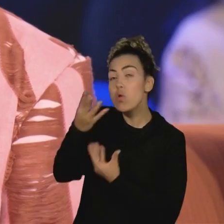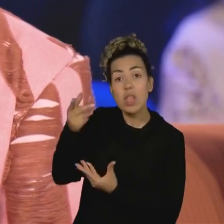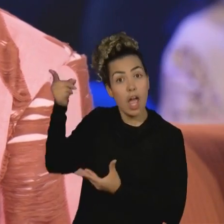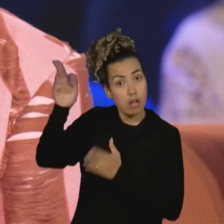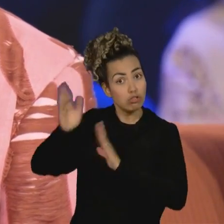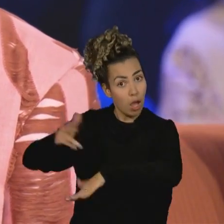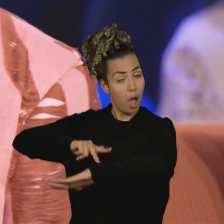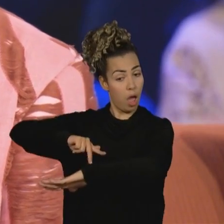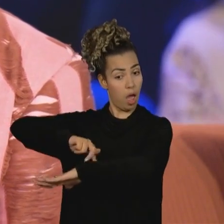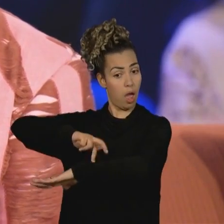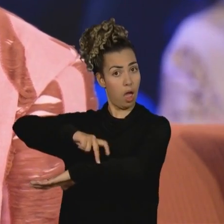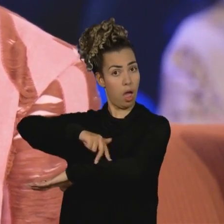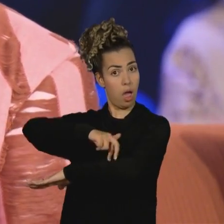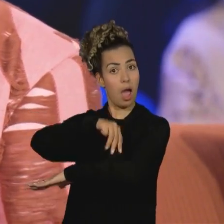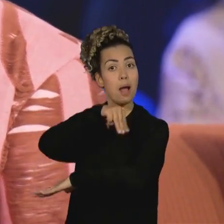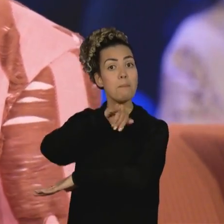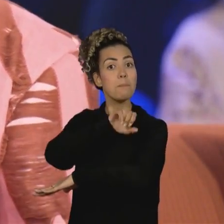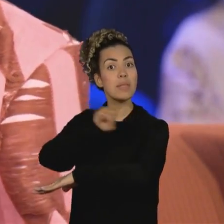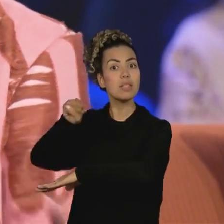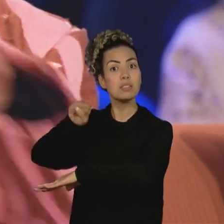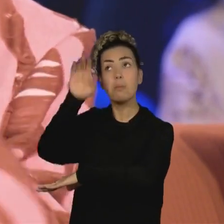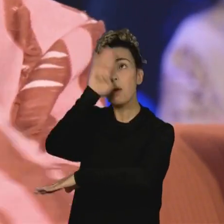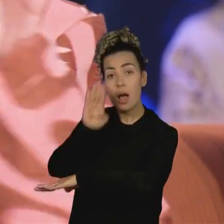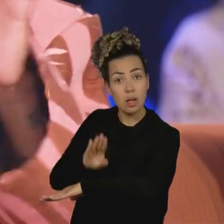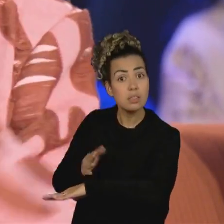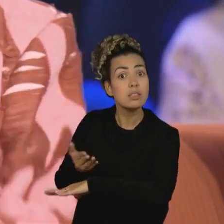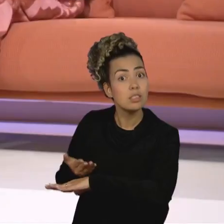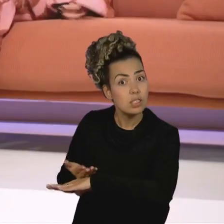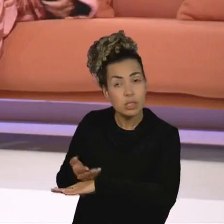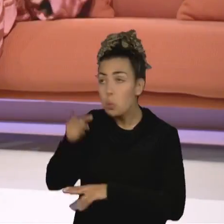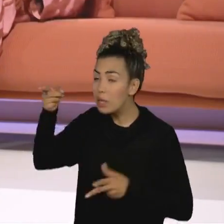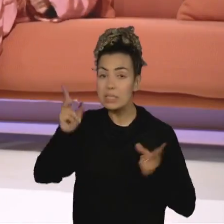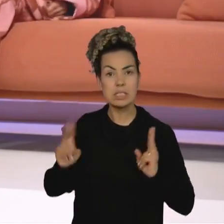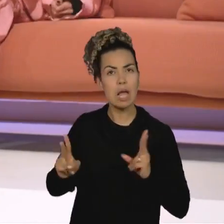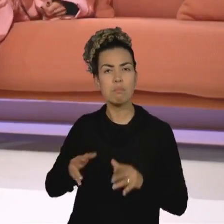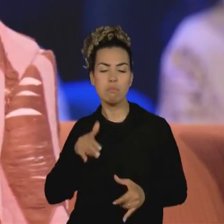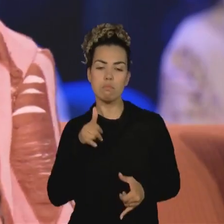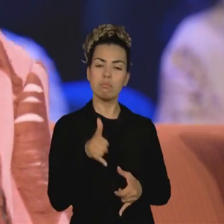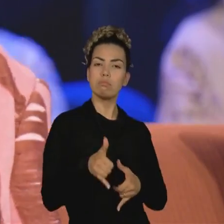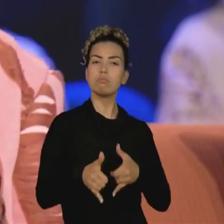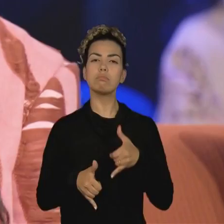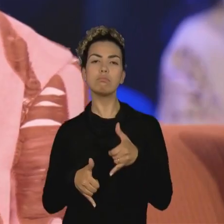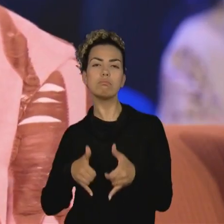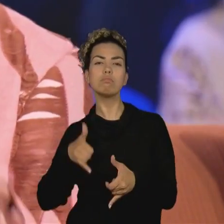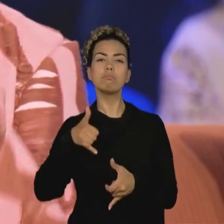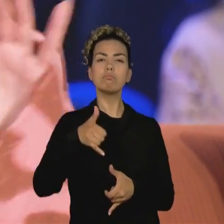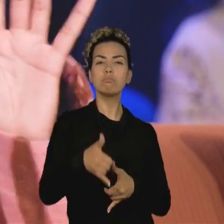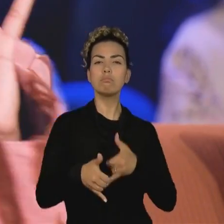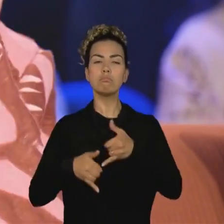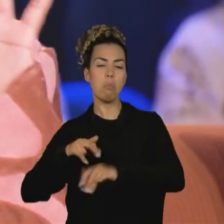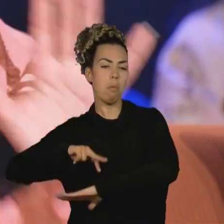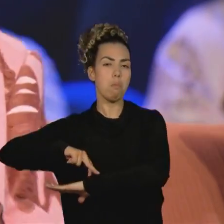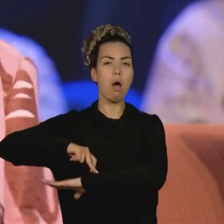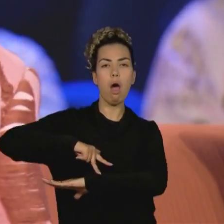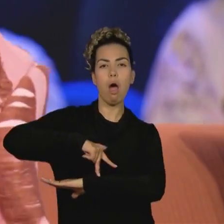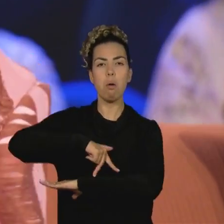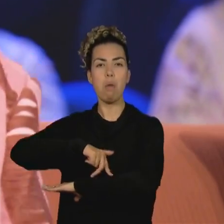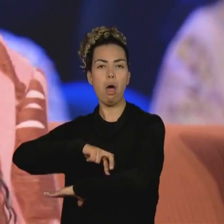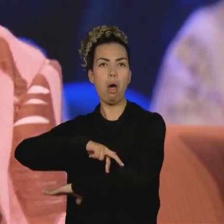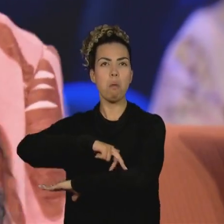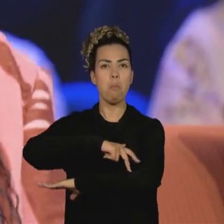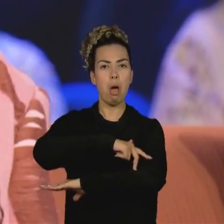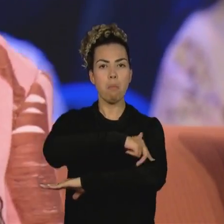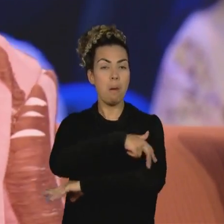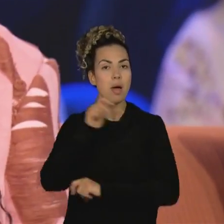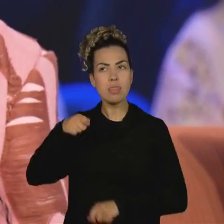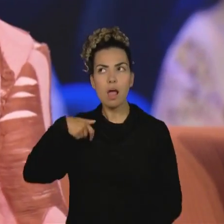Brasil. Sim, ela desfilava. Era sempre, a vida inteira. Ela, pá, pá, pá. A gente escutava ela, quando ela tava chegando, a gente já ouvia, já os